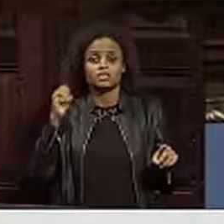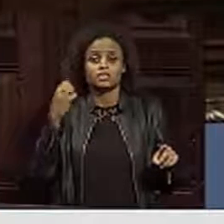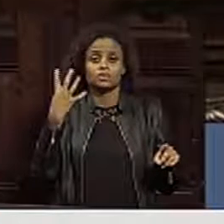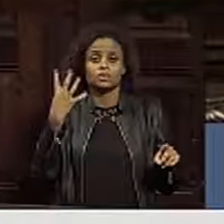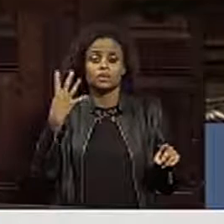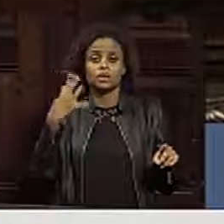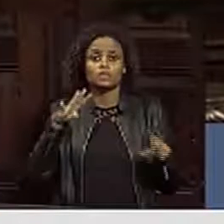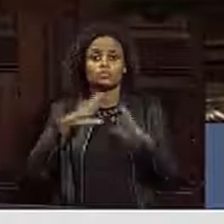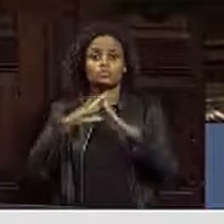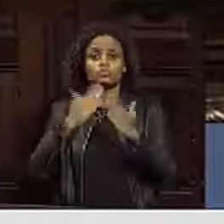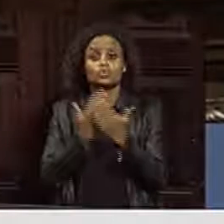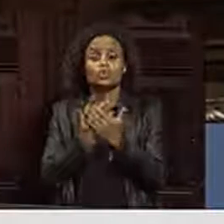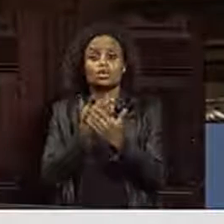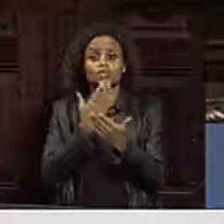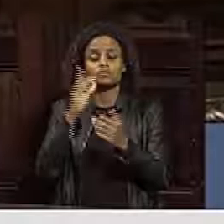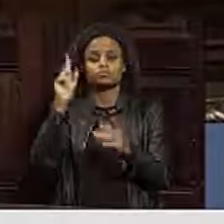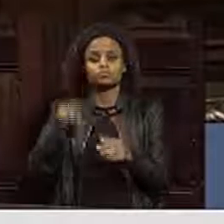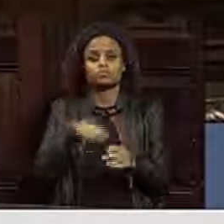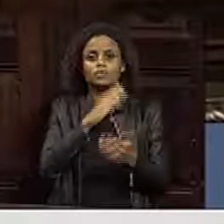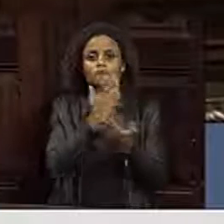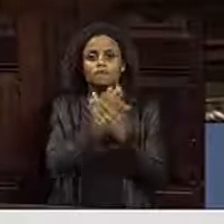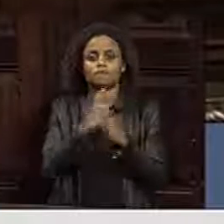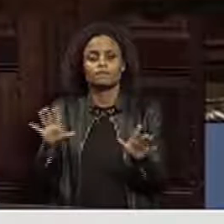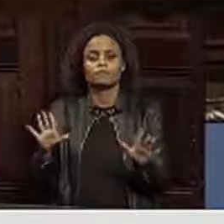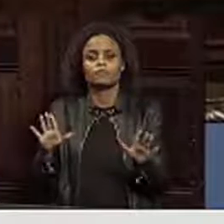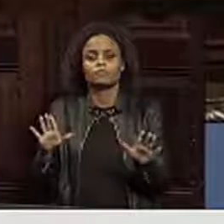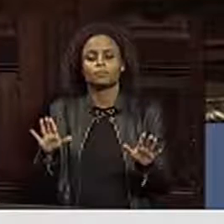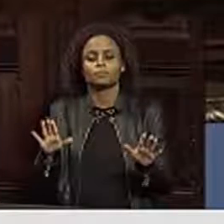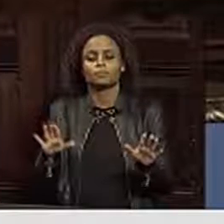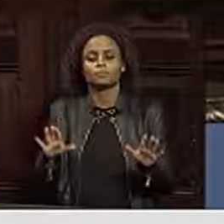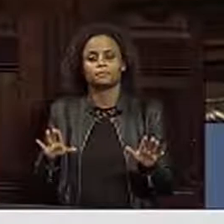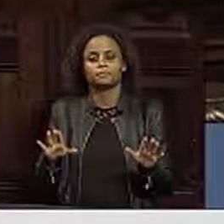384 escolas foram fechadas. Olha só,